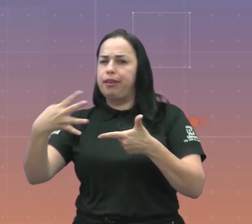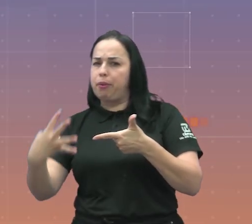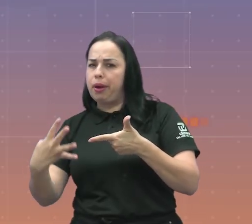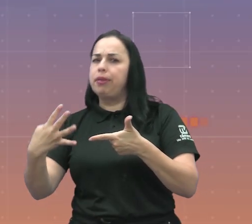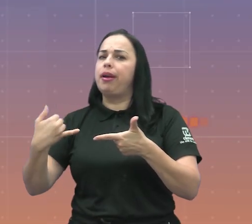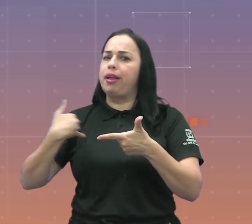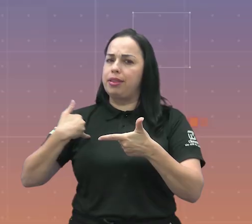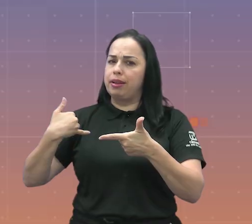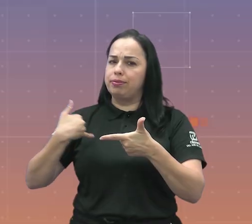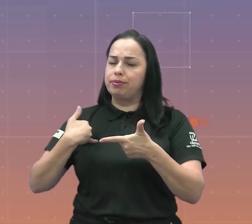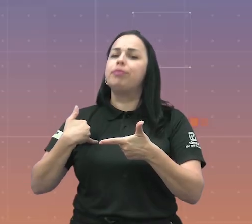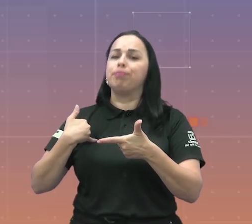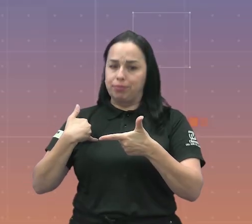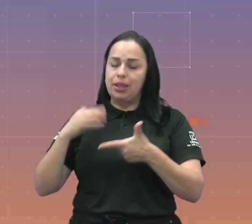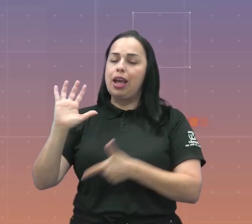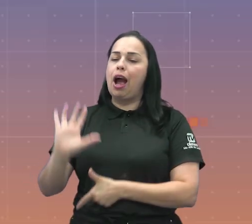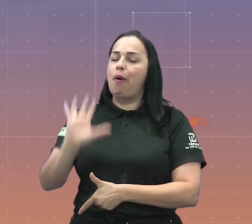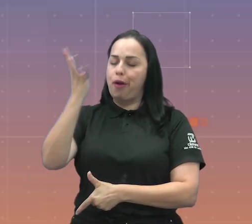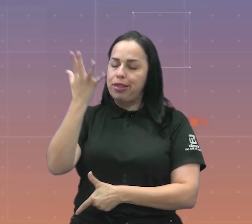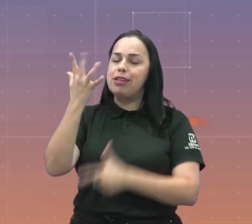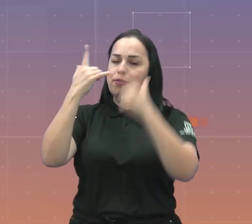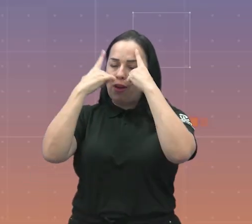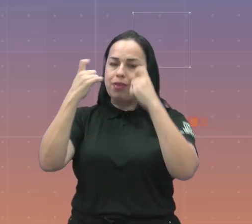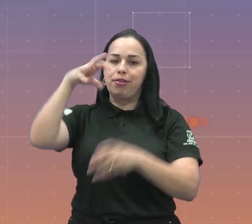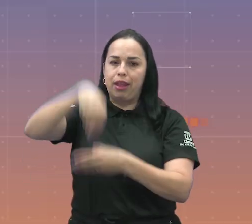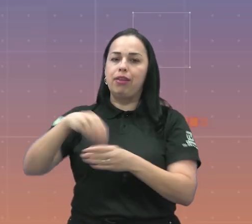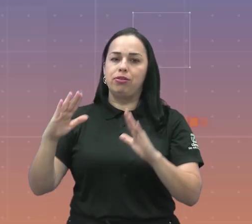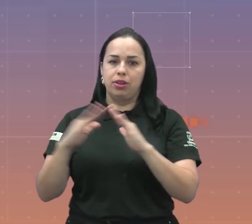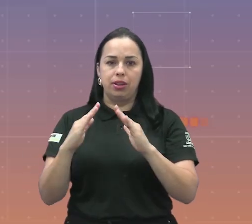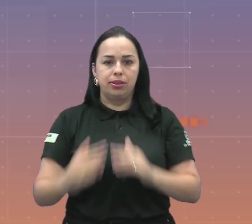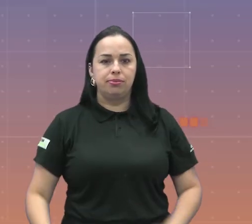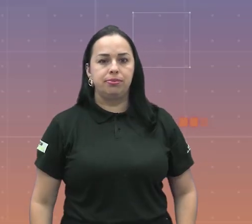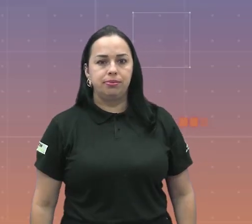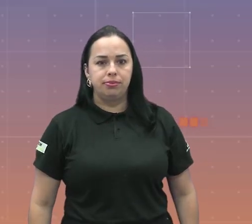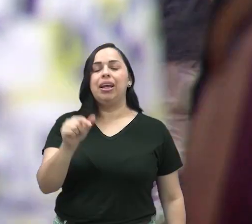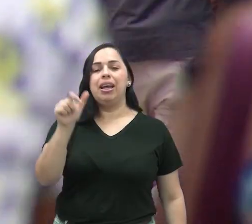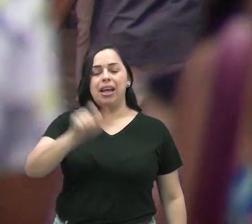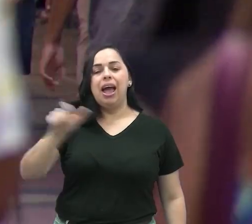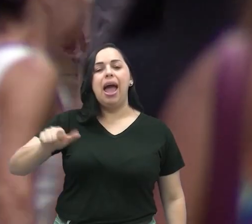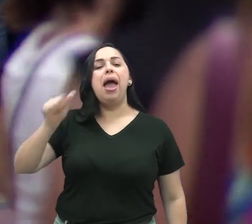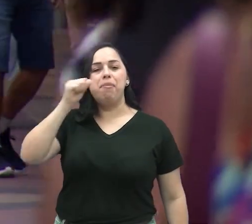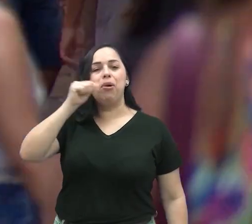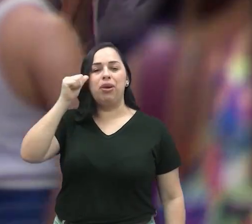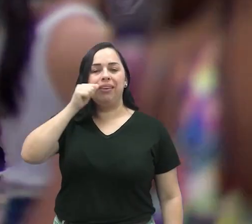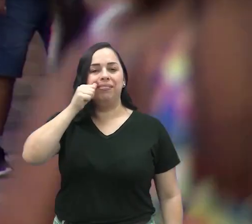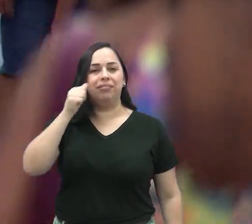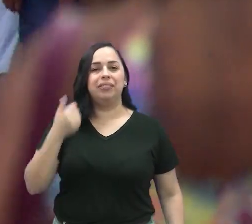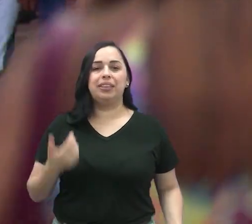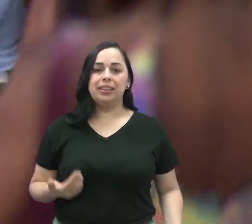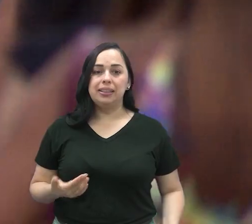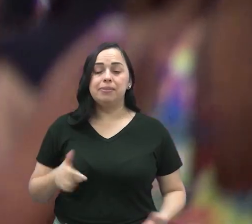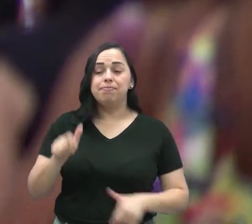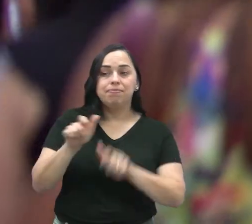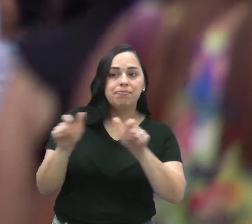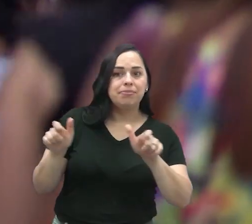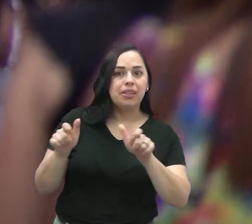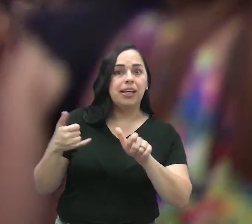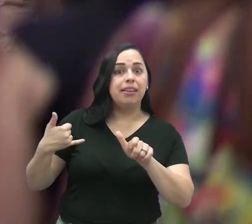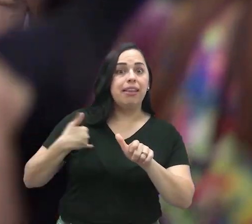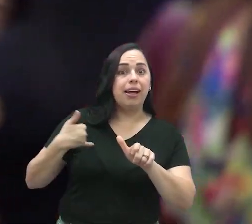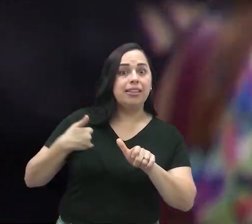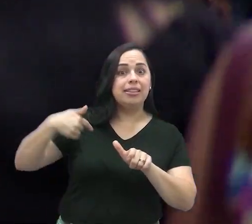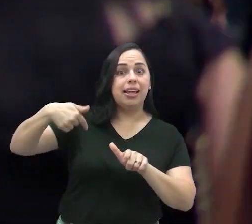74 anos e a violência ocorre, na maior parte das vezes, dentro de casa. As mulheres são as principais vítimas